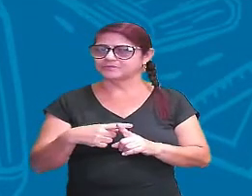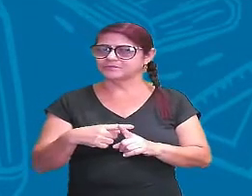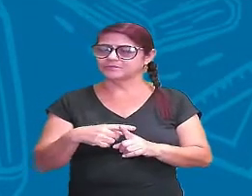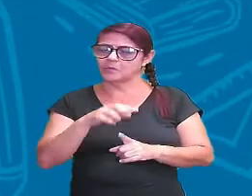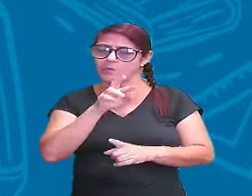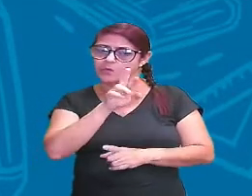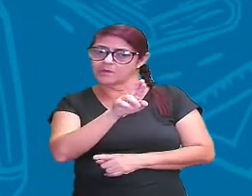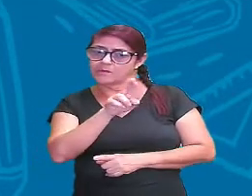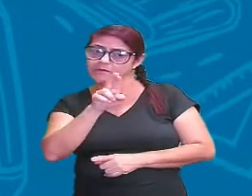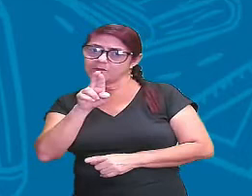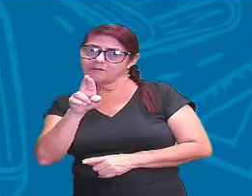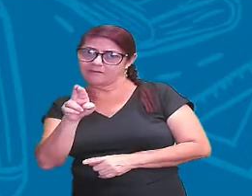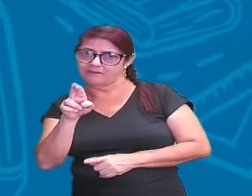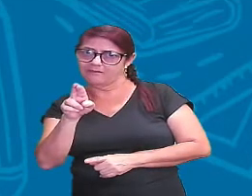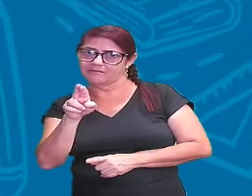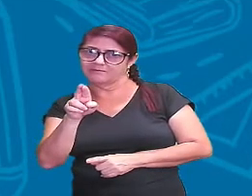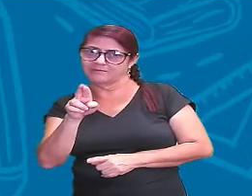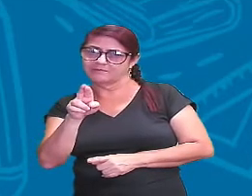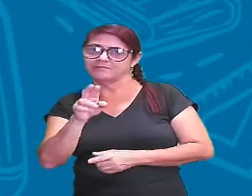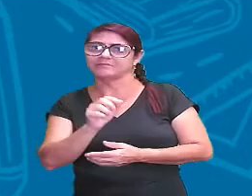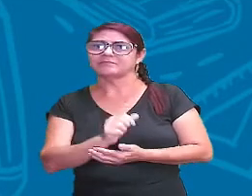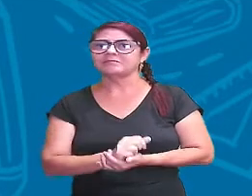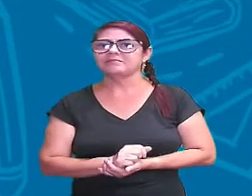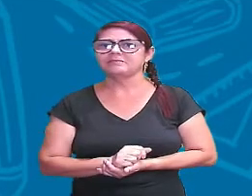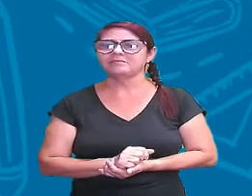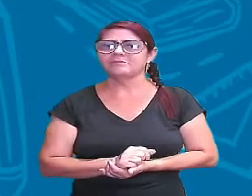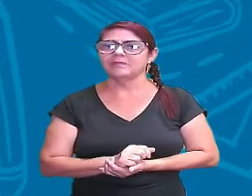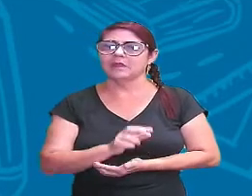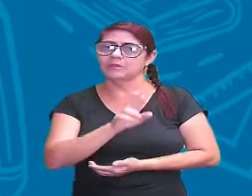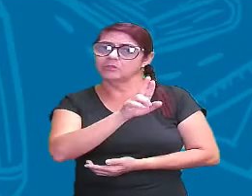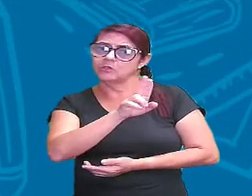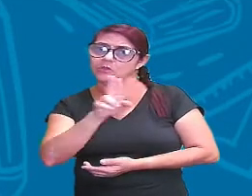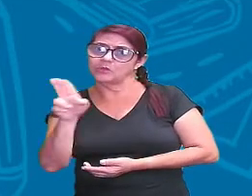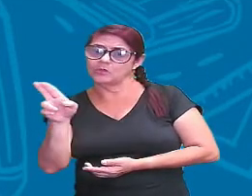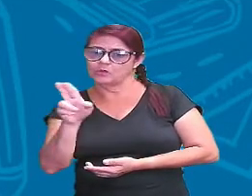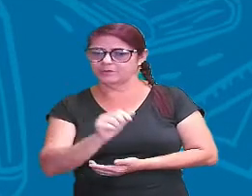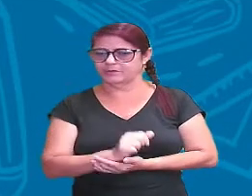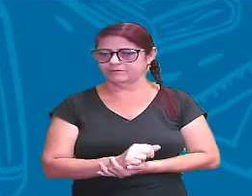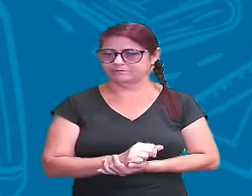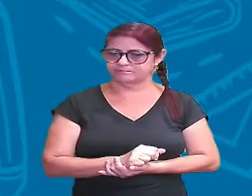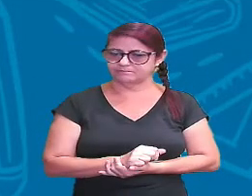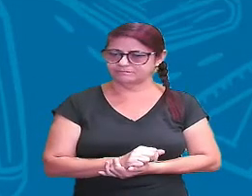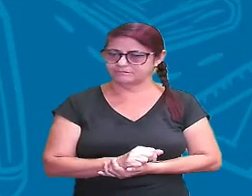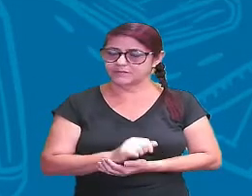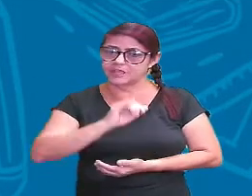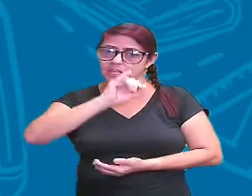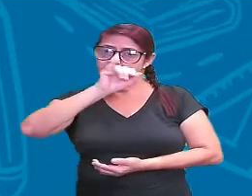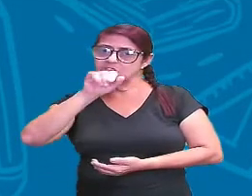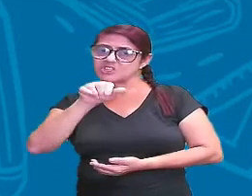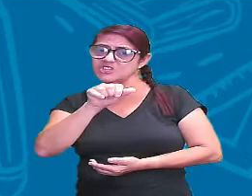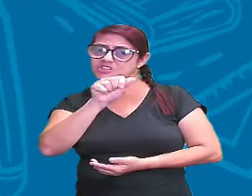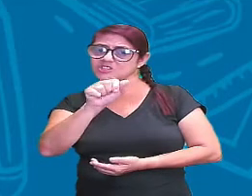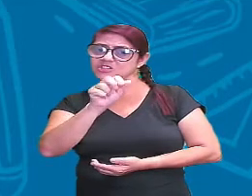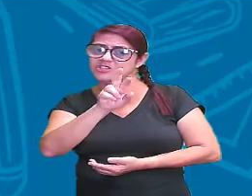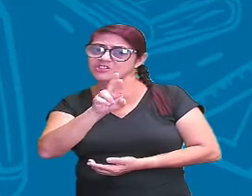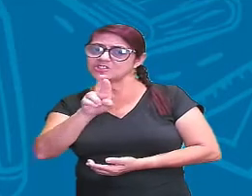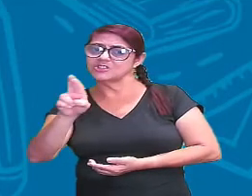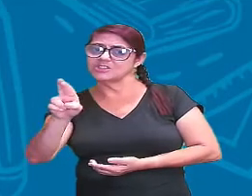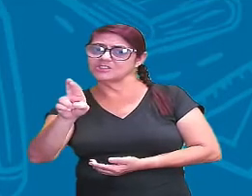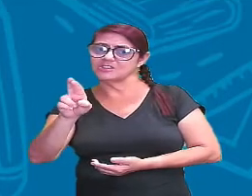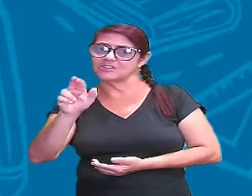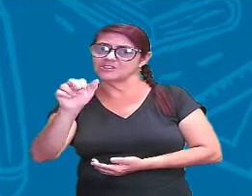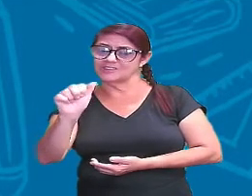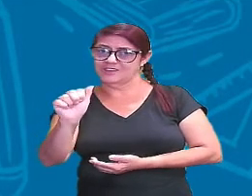o RR dessas palavras aqui, ó. Vejam só, tá vendo? Essas palavras aí,